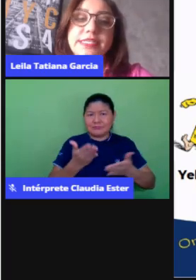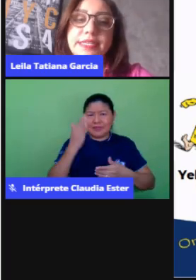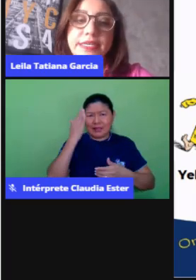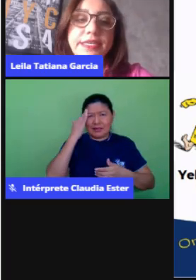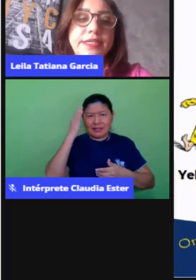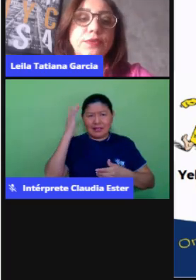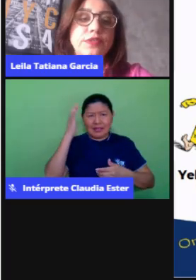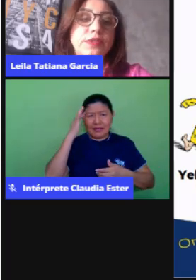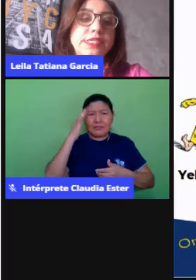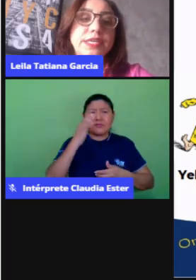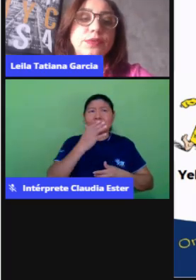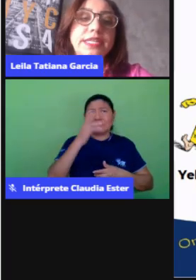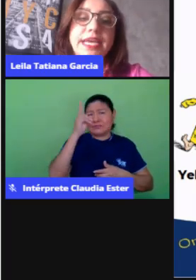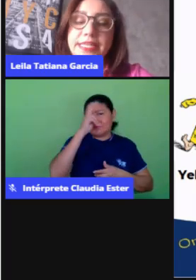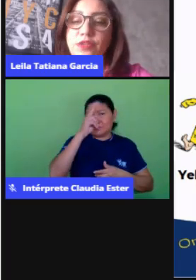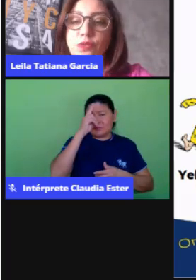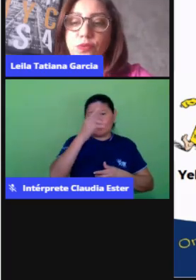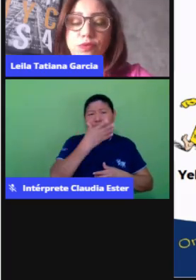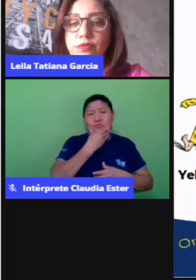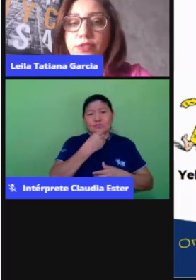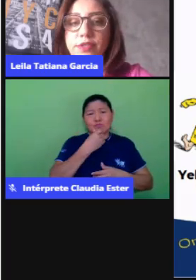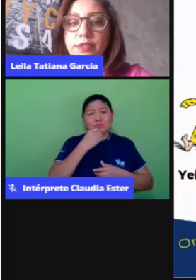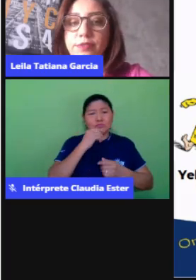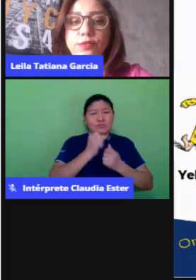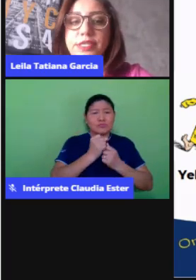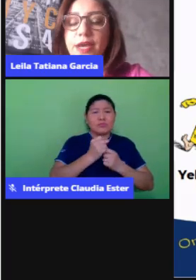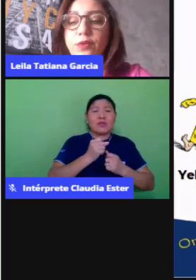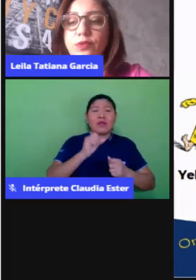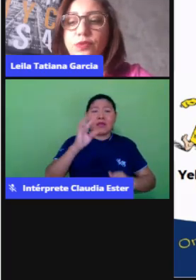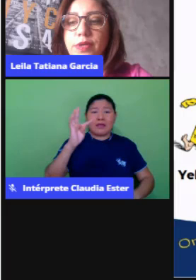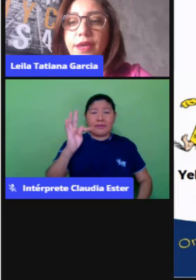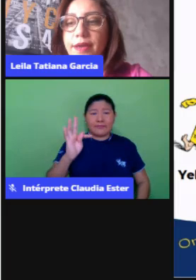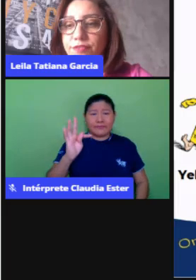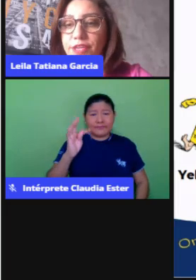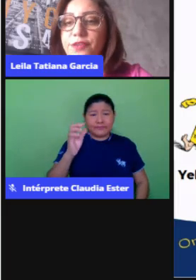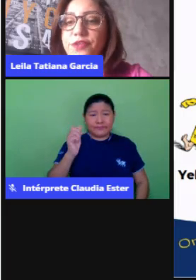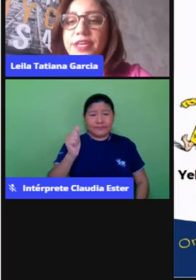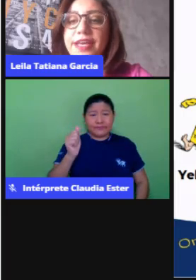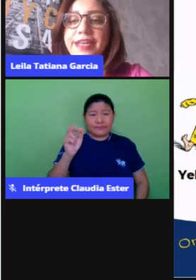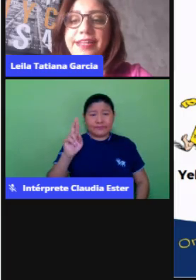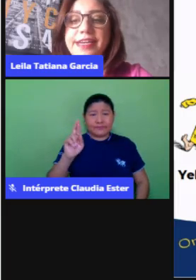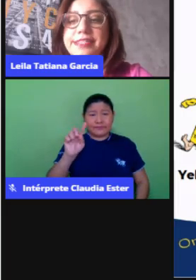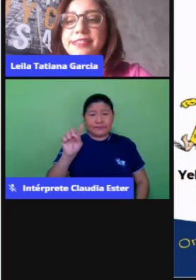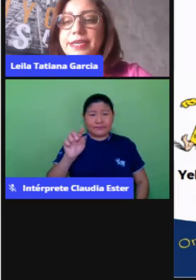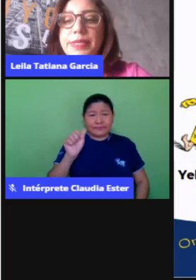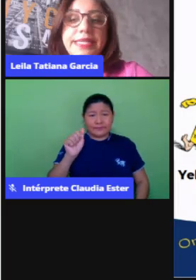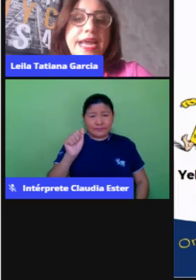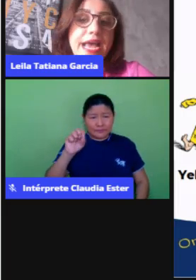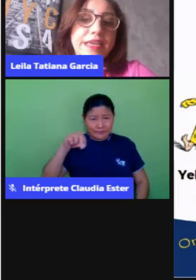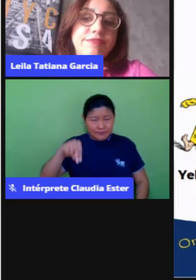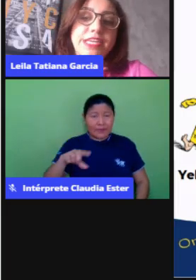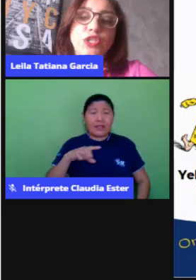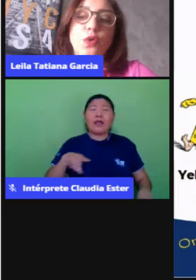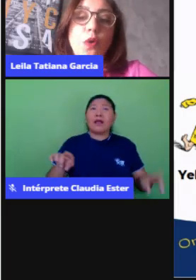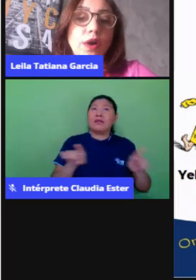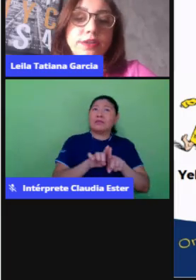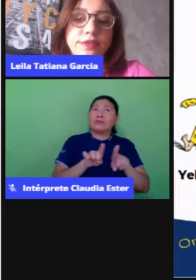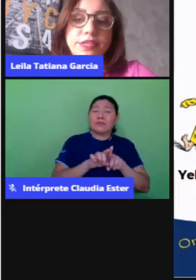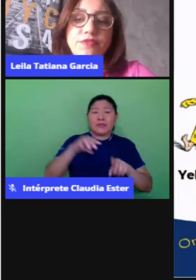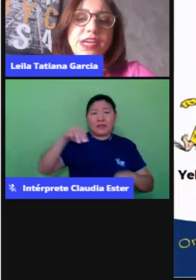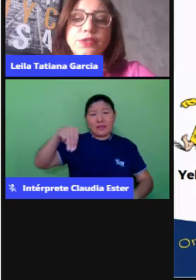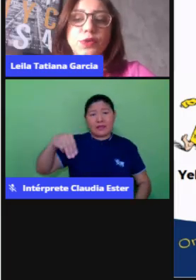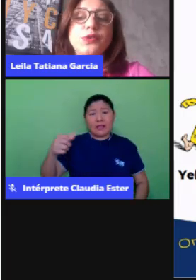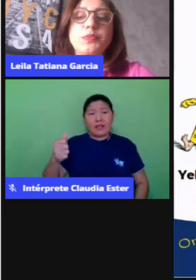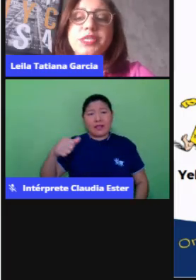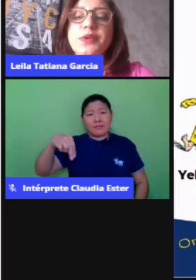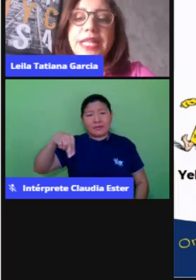de Tarzan, no final da segunda década do século XX, né, Tarzan, Mandrake, Flash Gordon